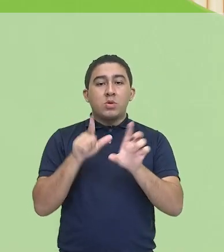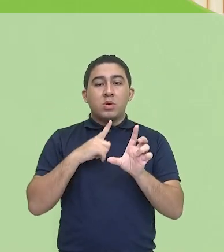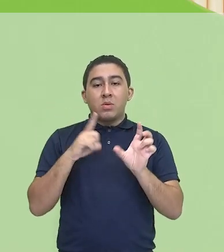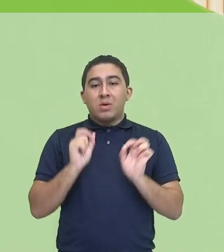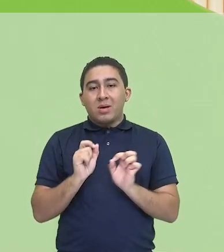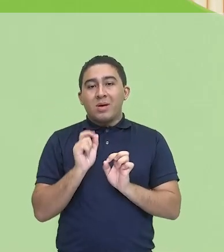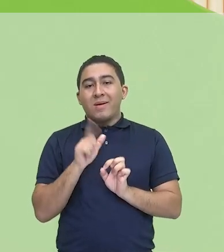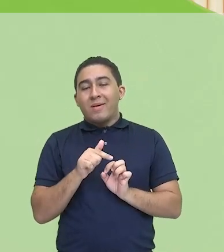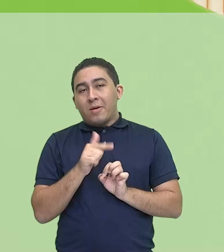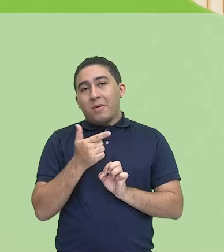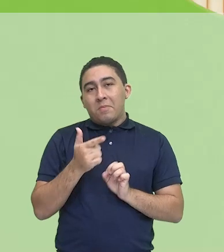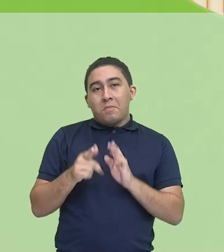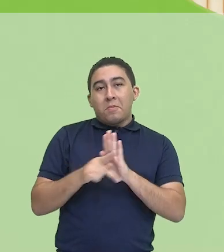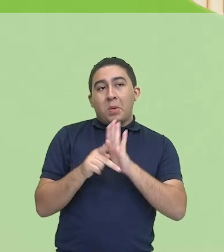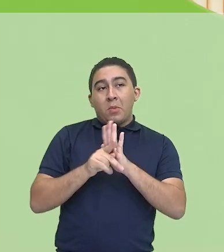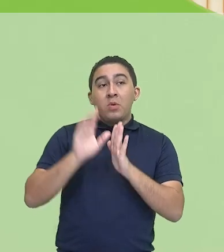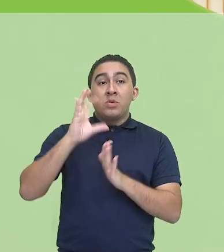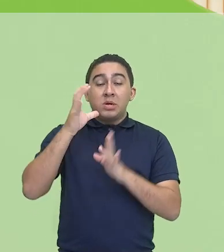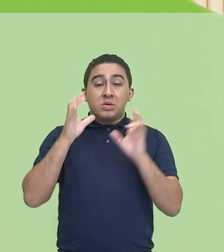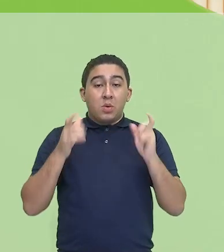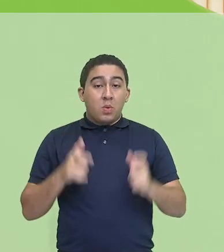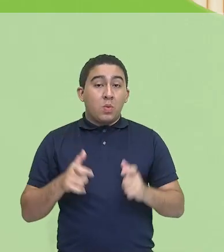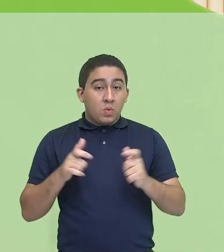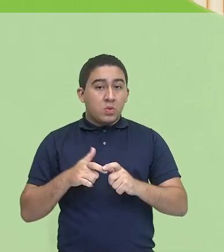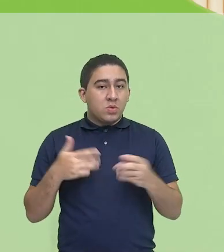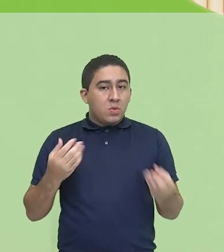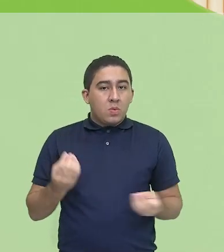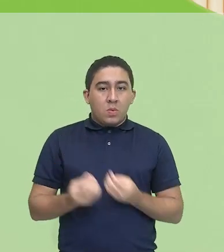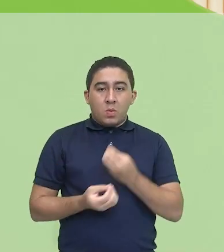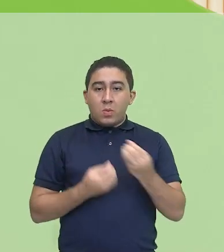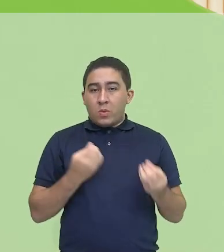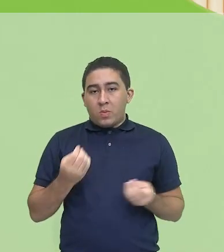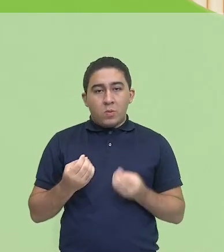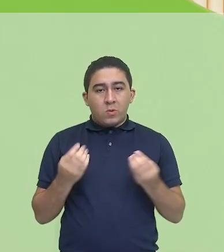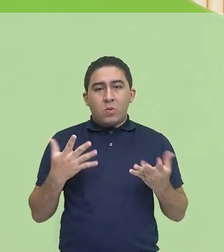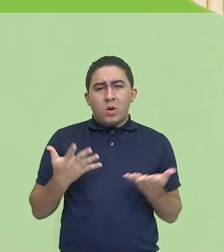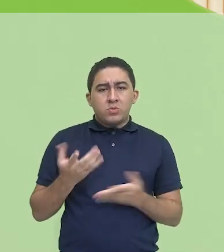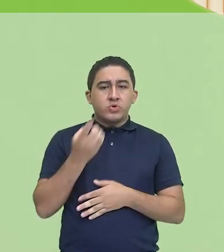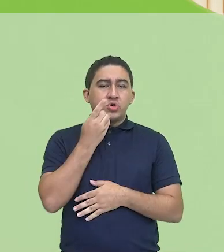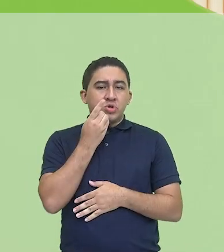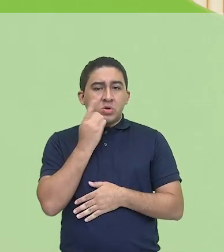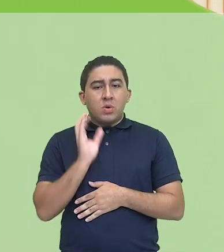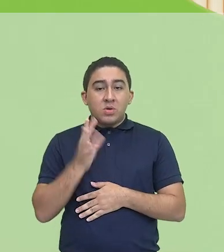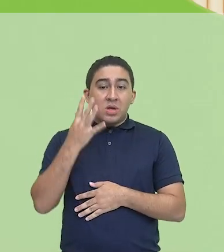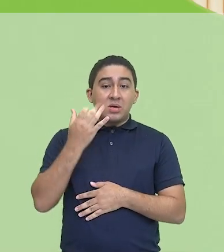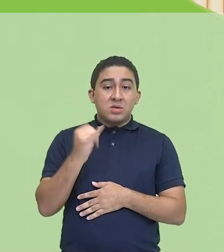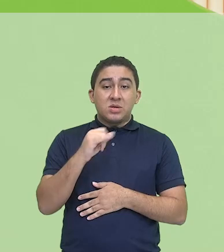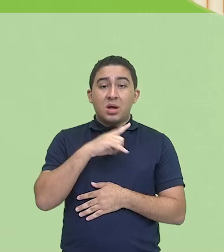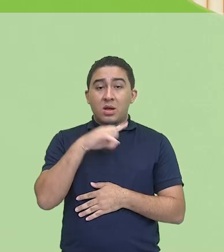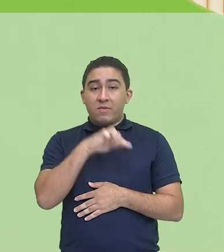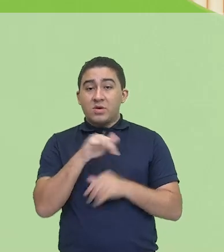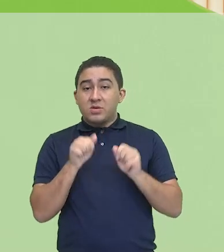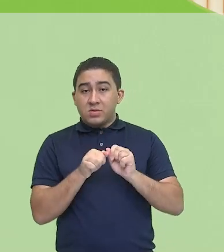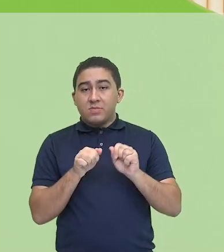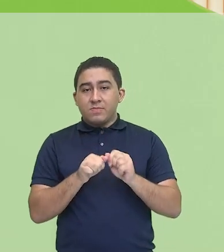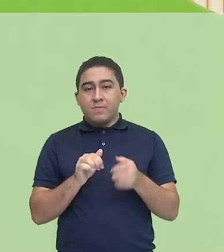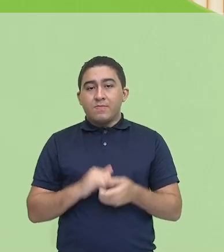aí retórica, vai acontecer em que fase do dia, né, quando a planta está fazendo